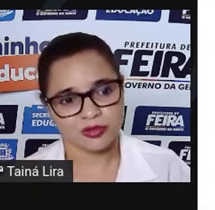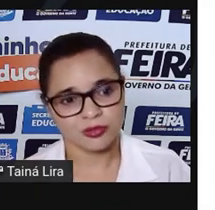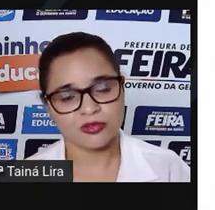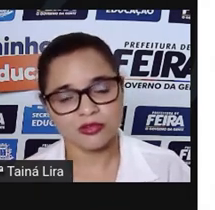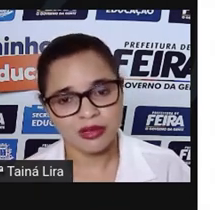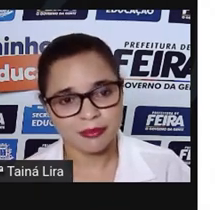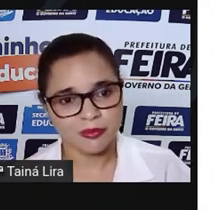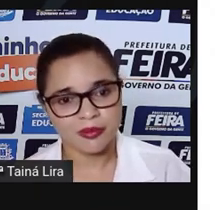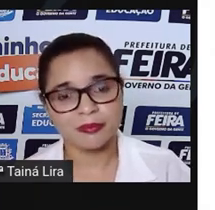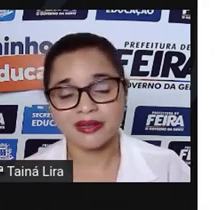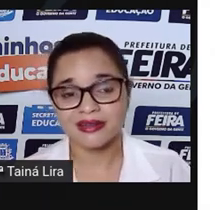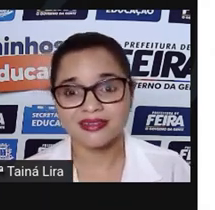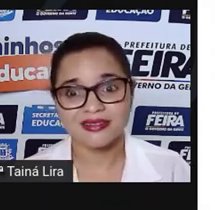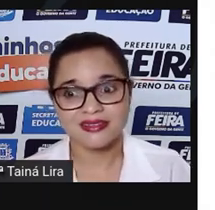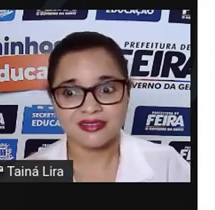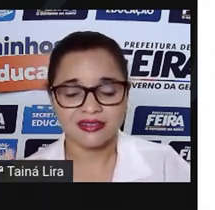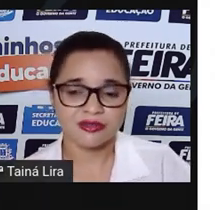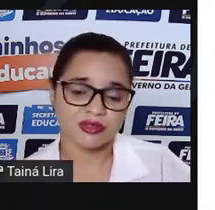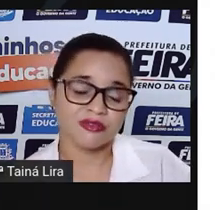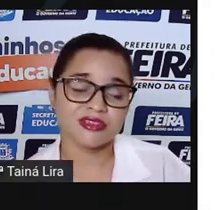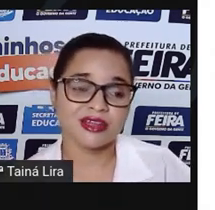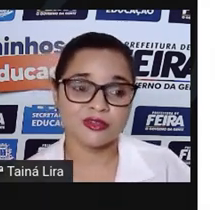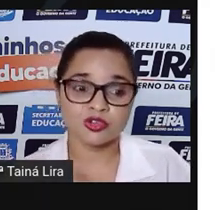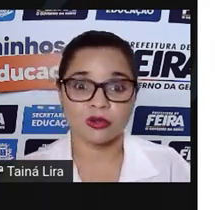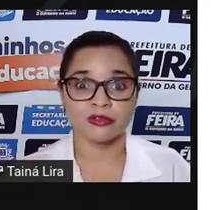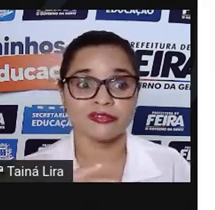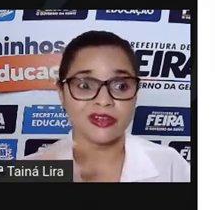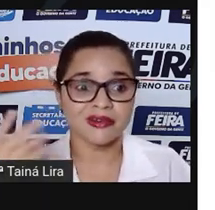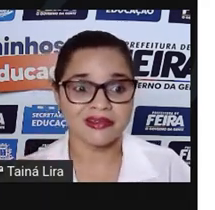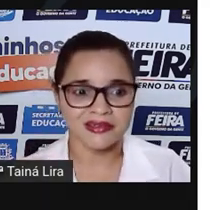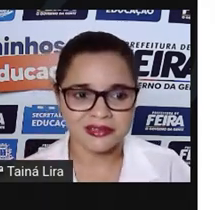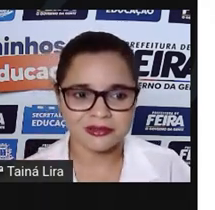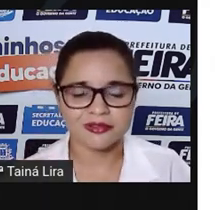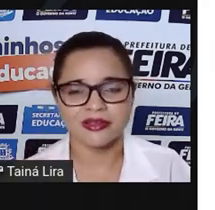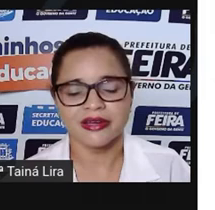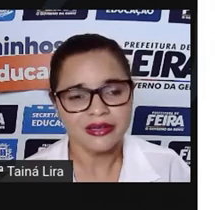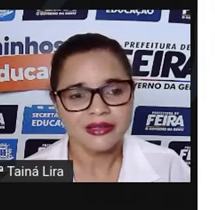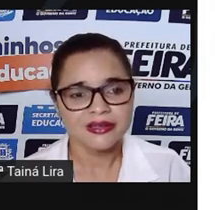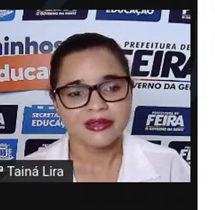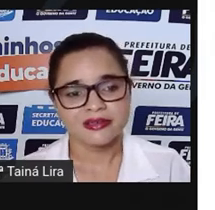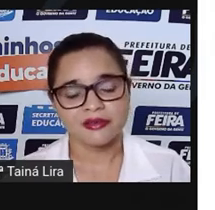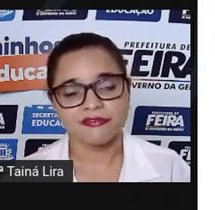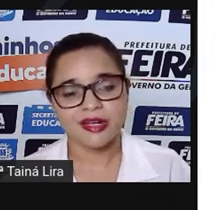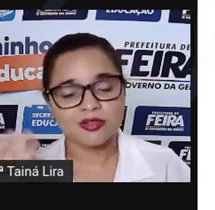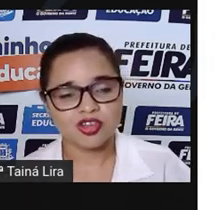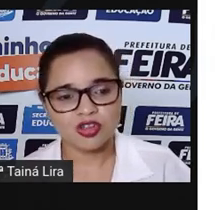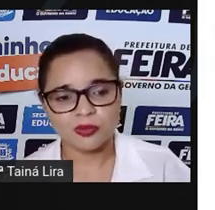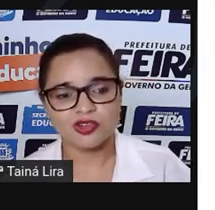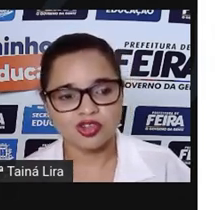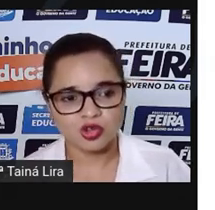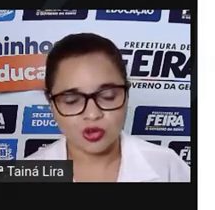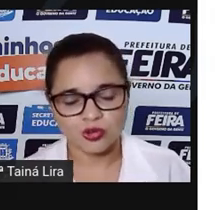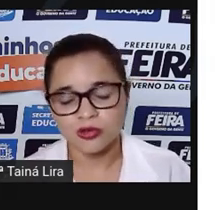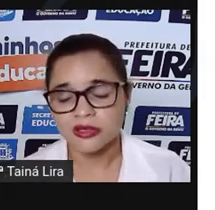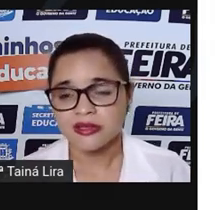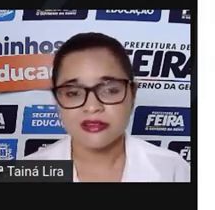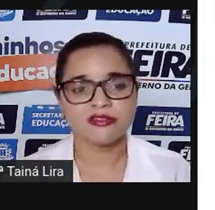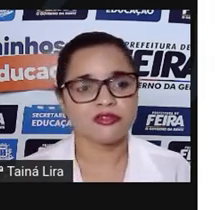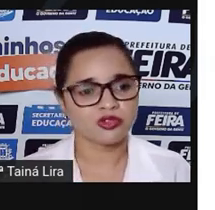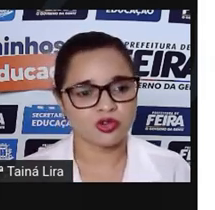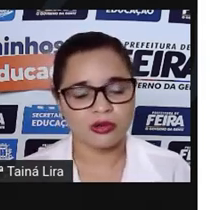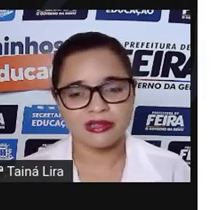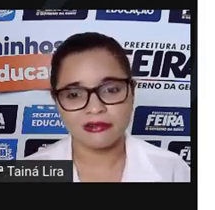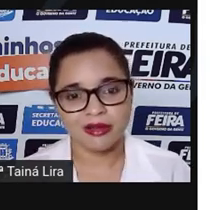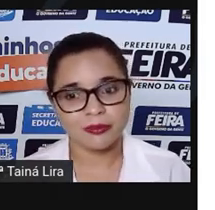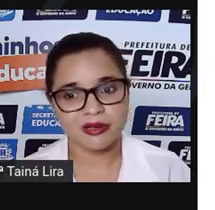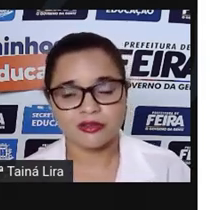para os adultos não é bom, e para crianças, então evitar aí os jogos violentos, né? Então, vê o tipo de jogo e se